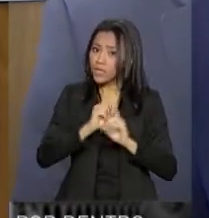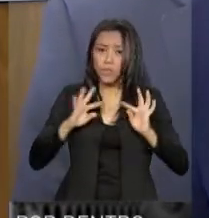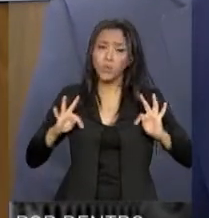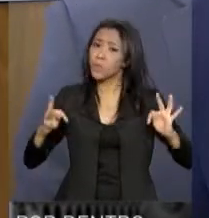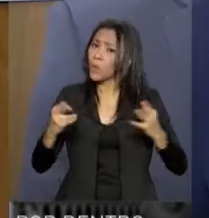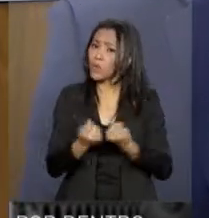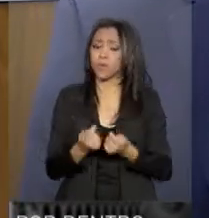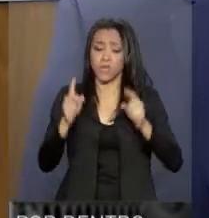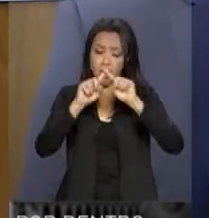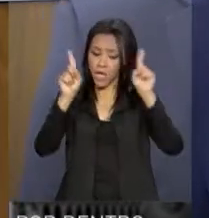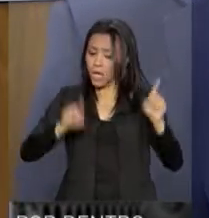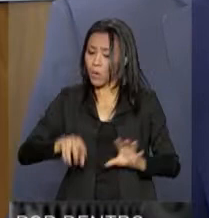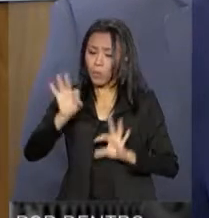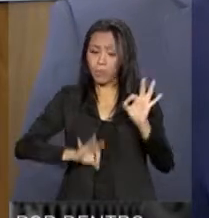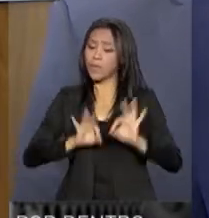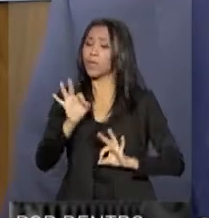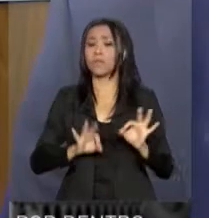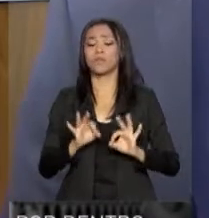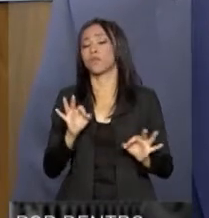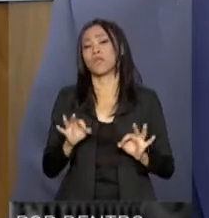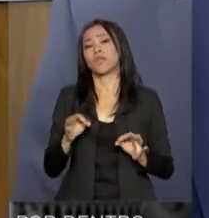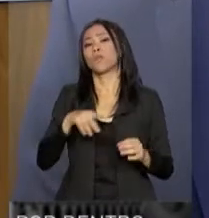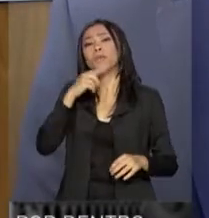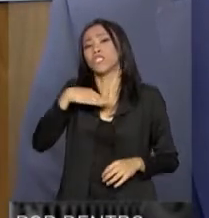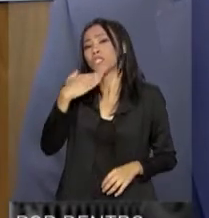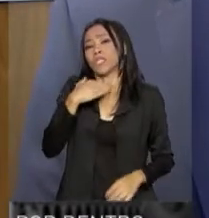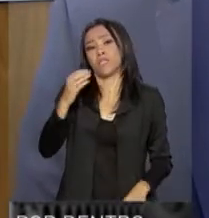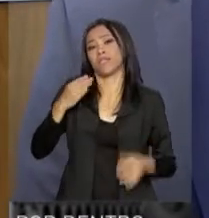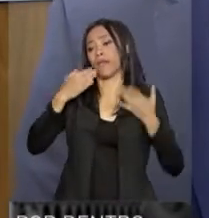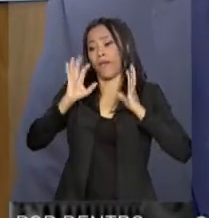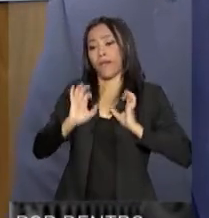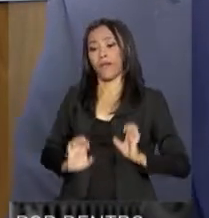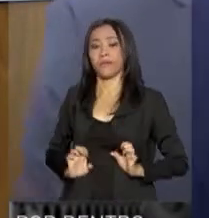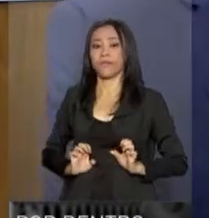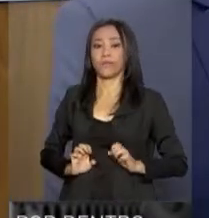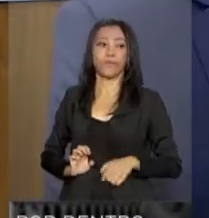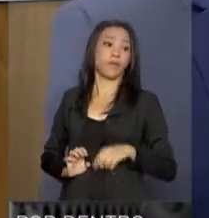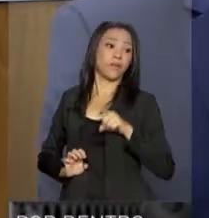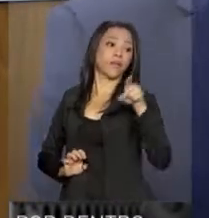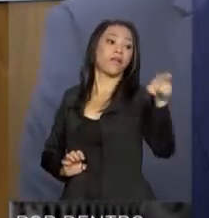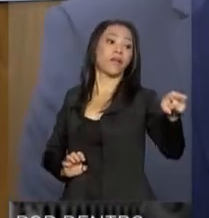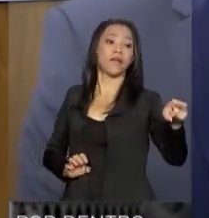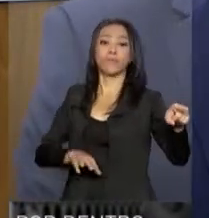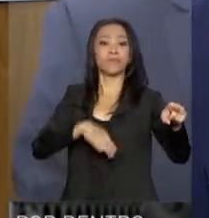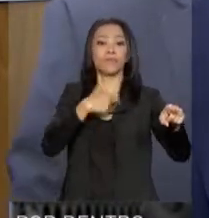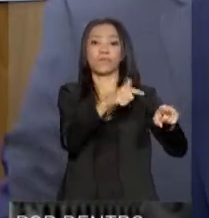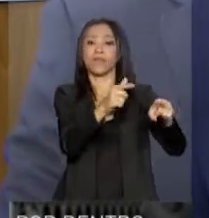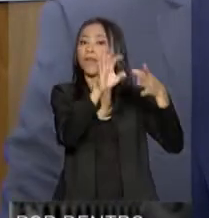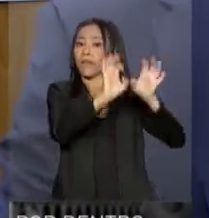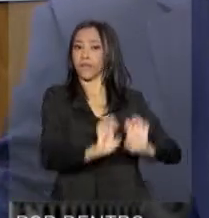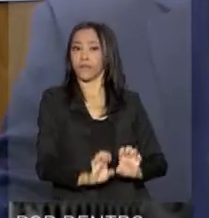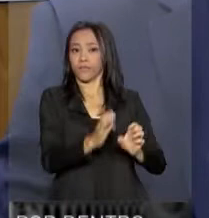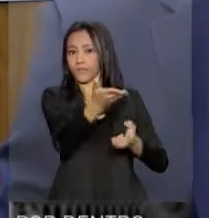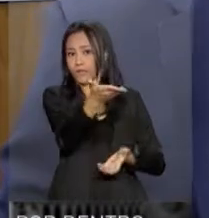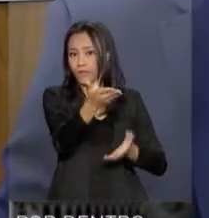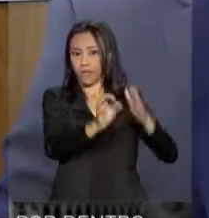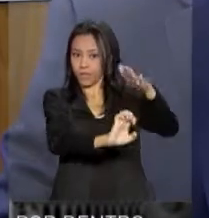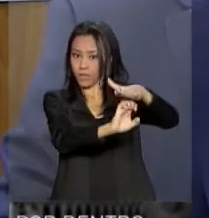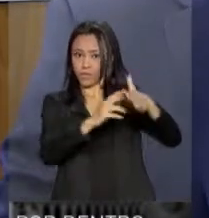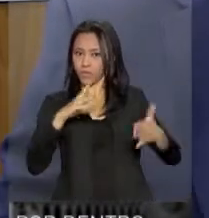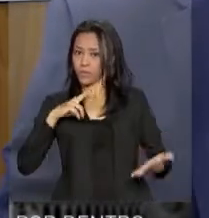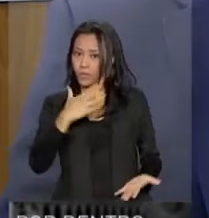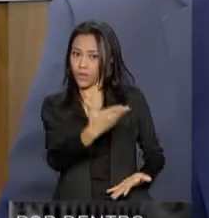num plano que não funciona não adianta eu ser ético na administração pública e atividade privada não está sendo ético nós temos que criar um